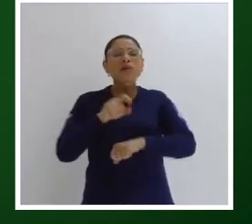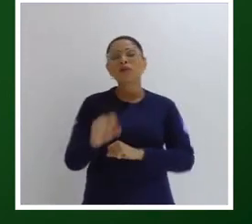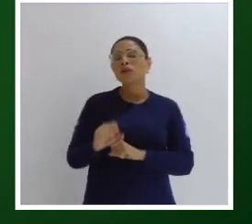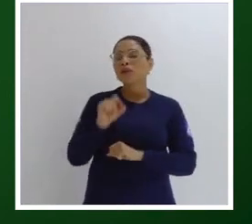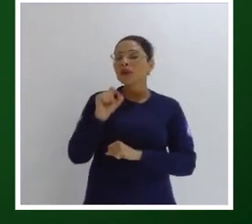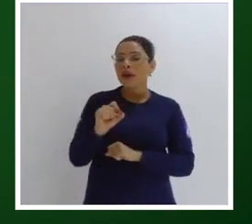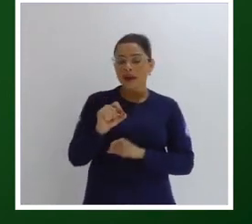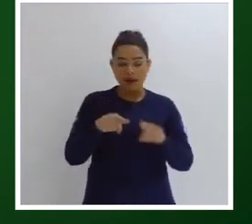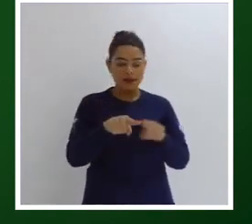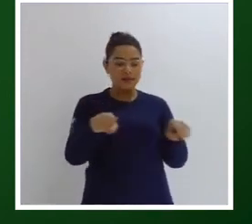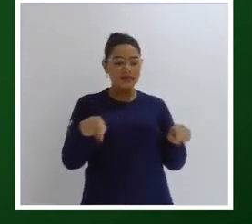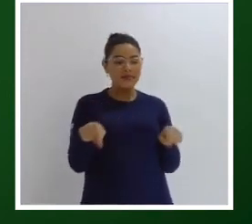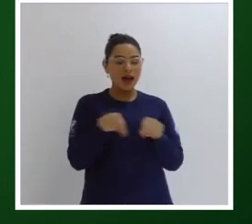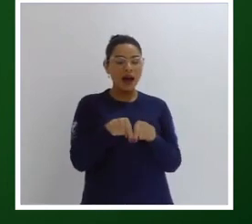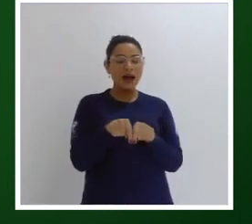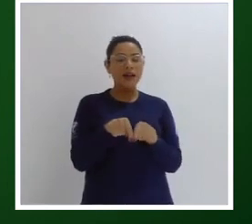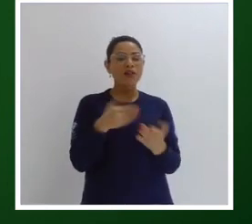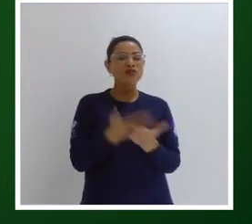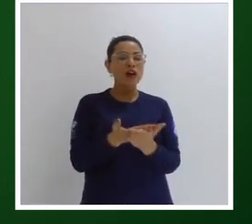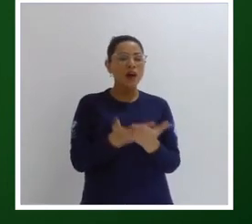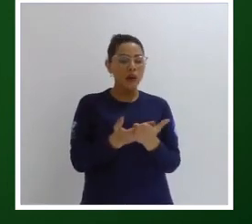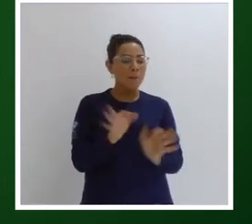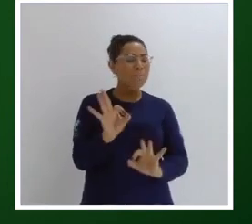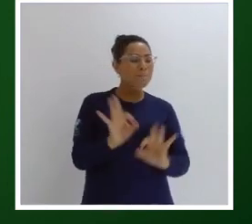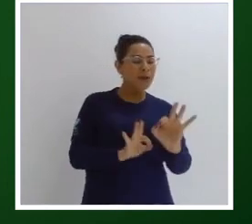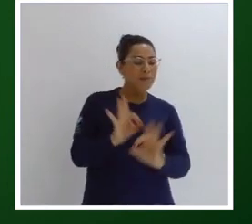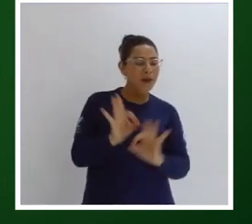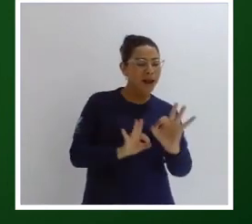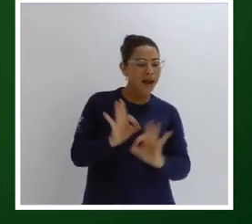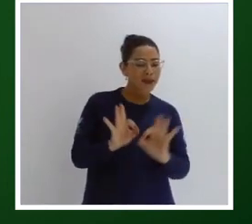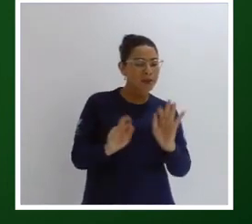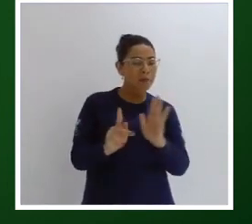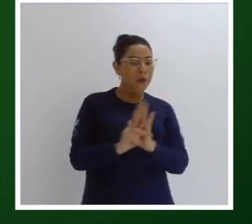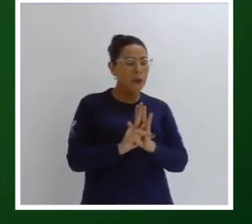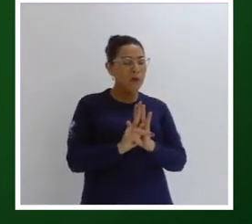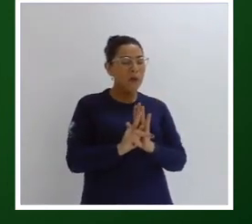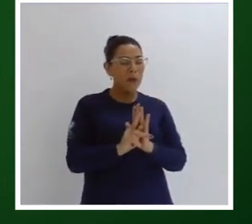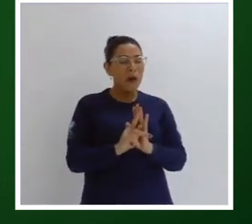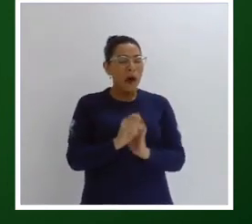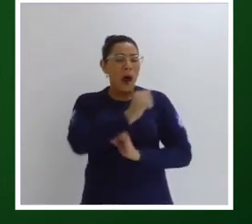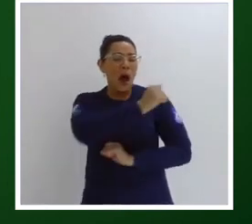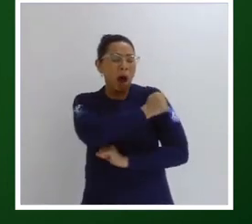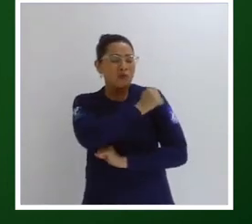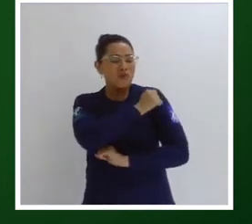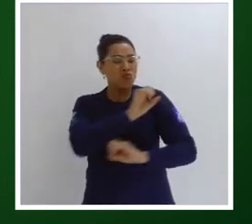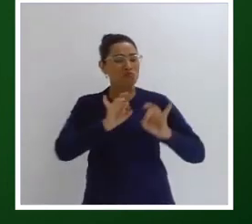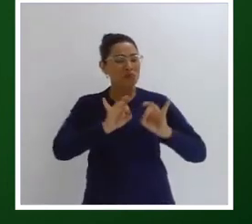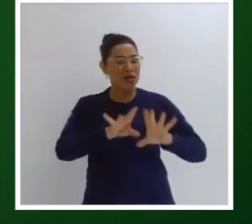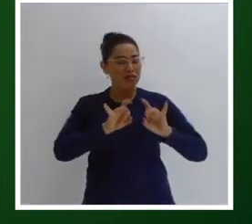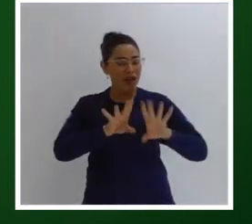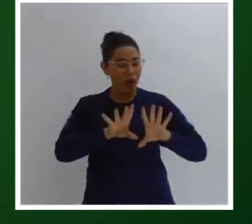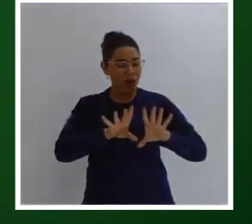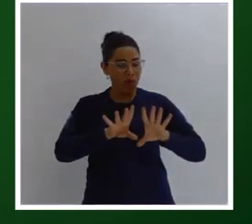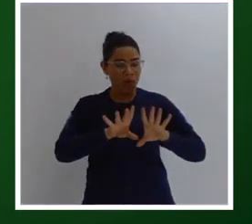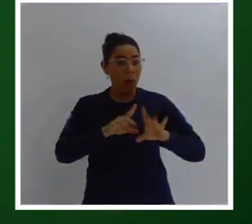uma sala de aula preparada para crianças especiais ele não estava na sala regular com grande Marco da